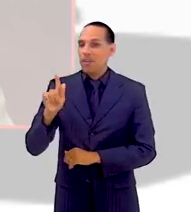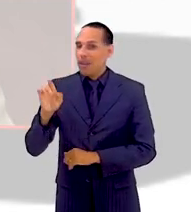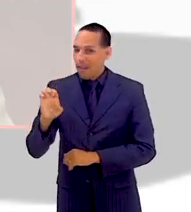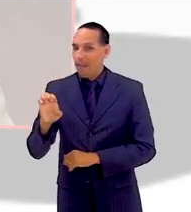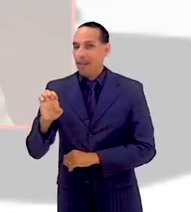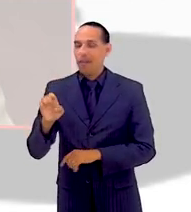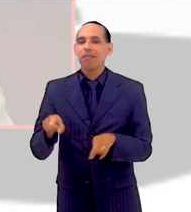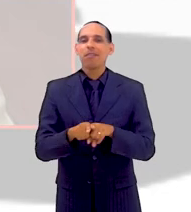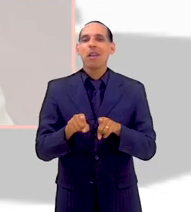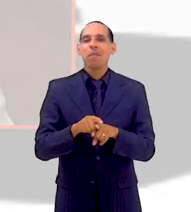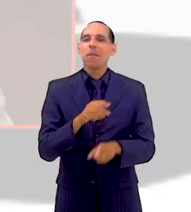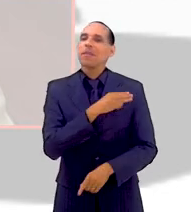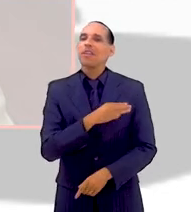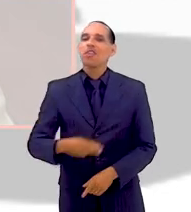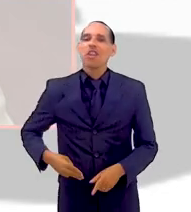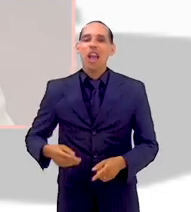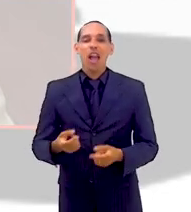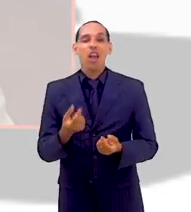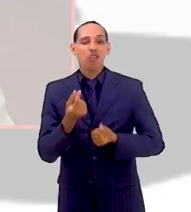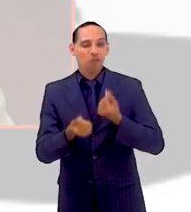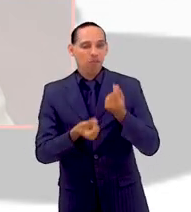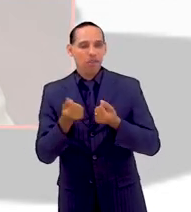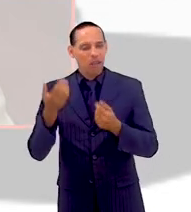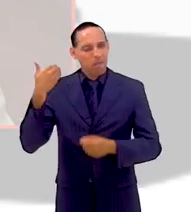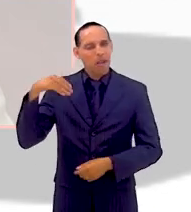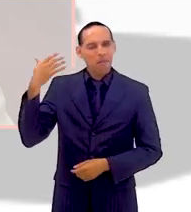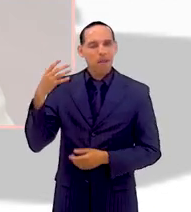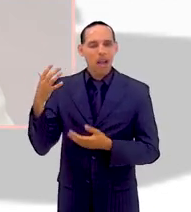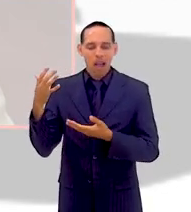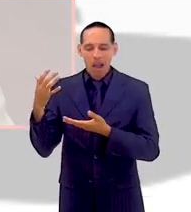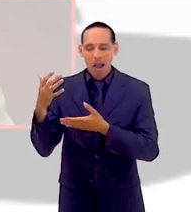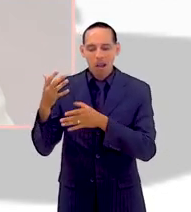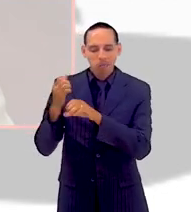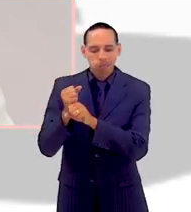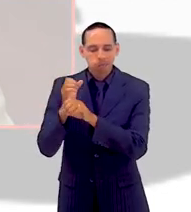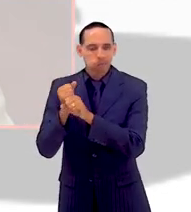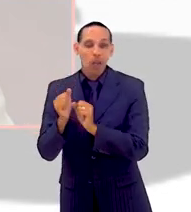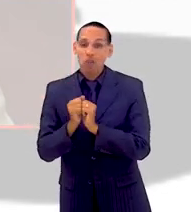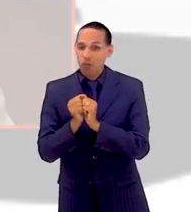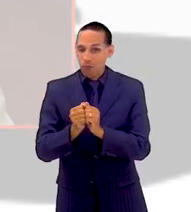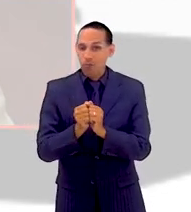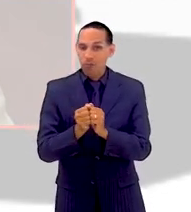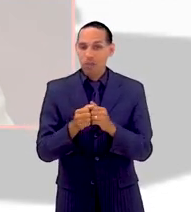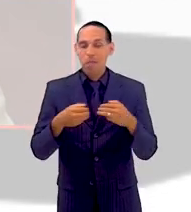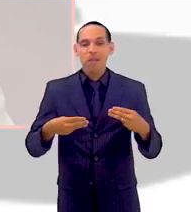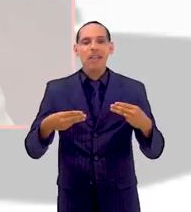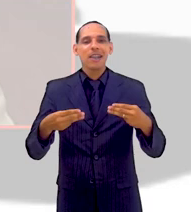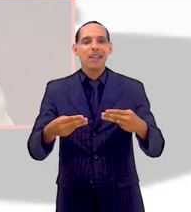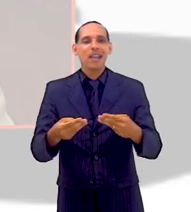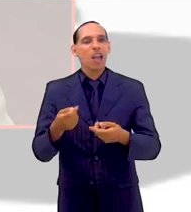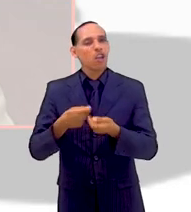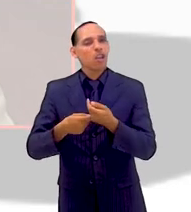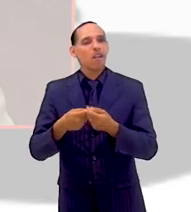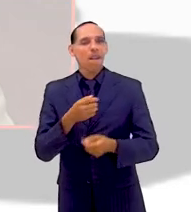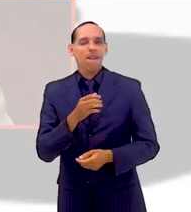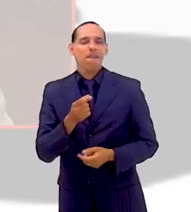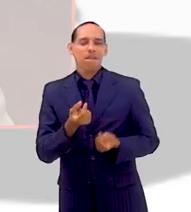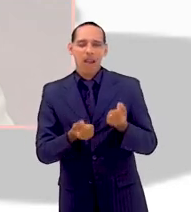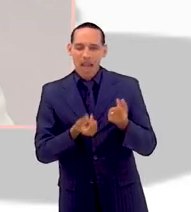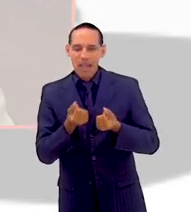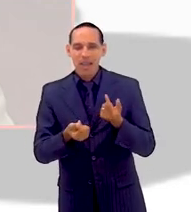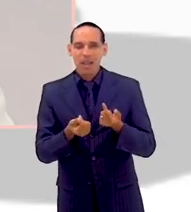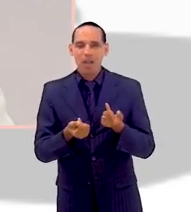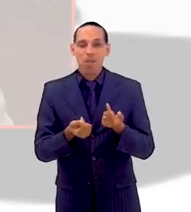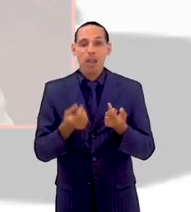corroborados pelo Ministério da Economia anterior e vão ser ratificados pelo Ministério da Fazenda, o turismo nacional representa em